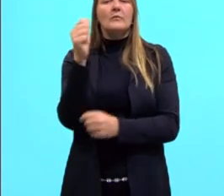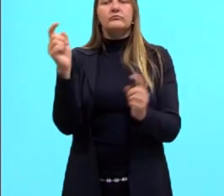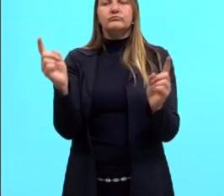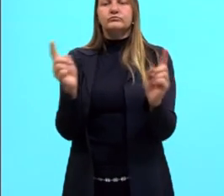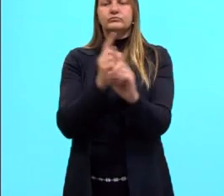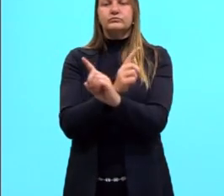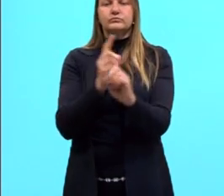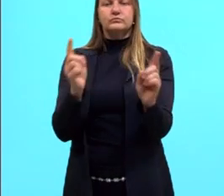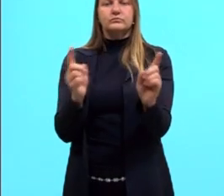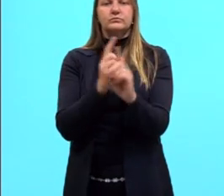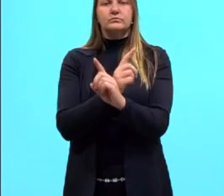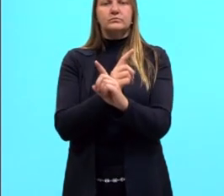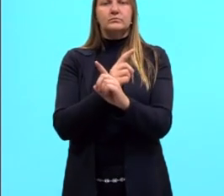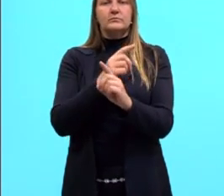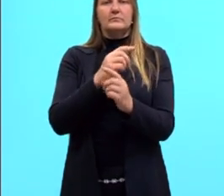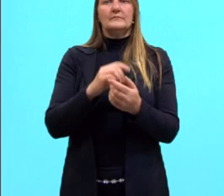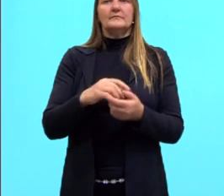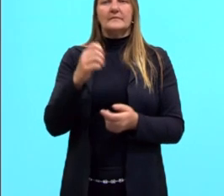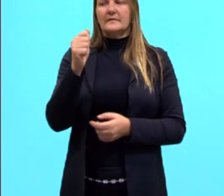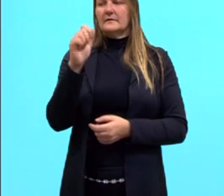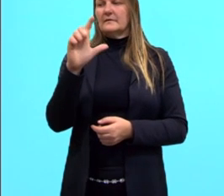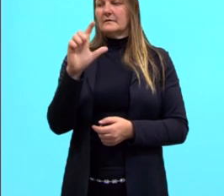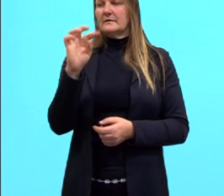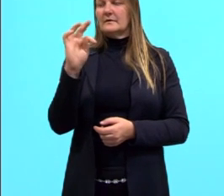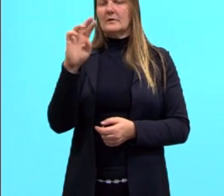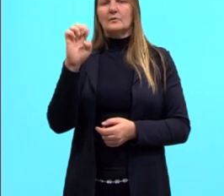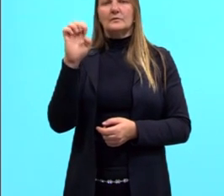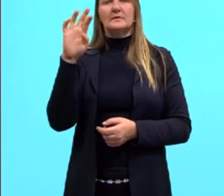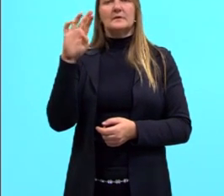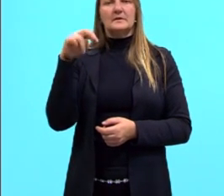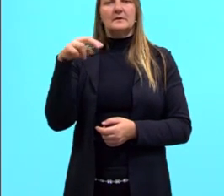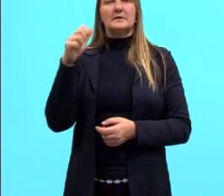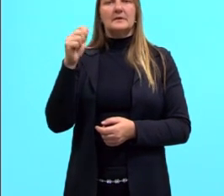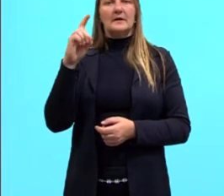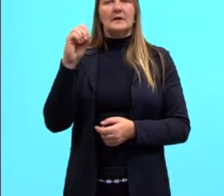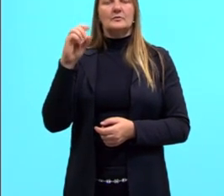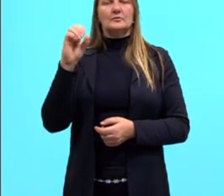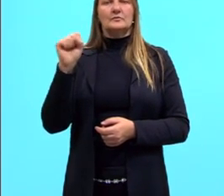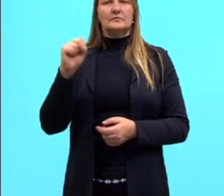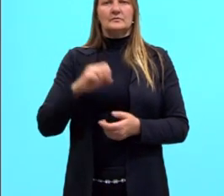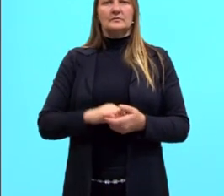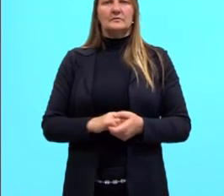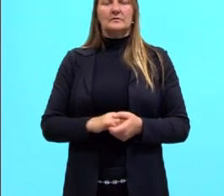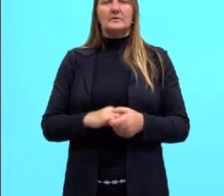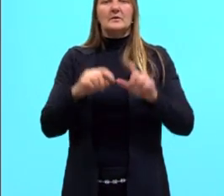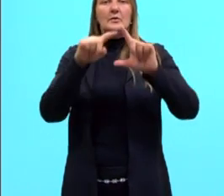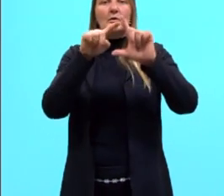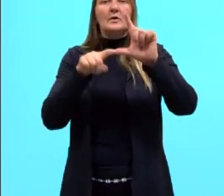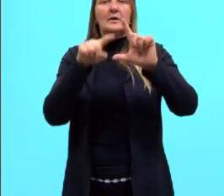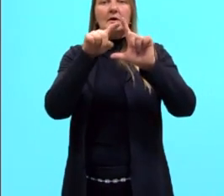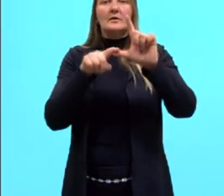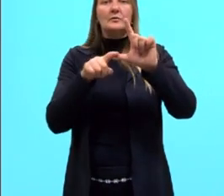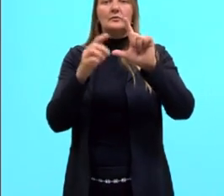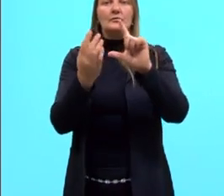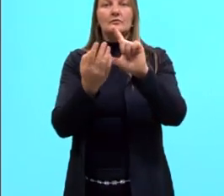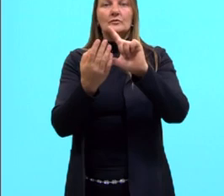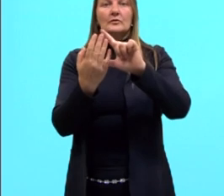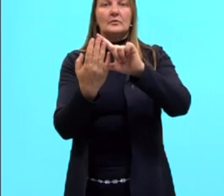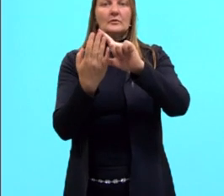então aqui quando pensarmos em alterno pensem no seguinte são ângulos que estão em lados